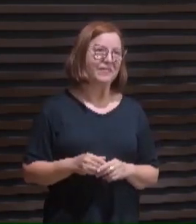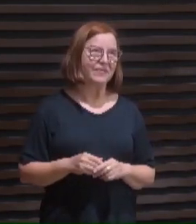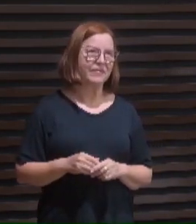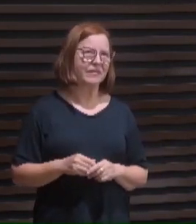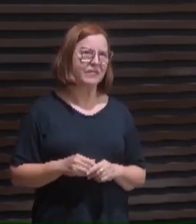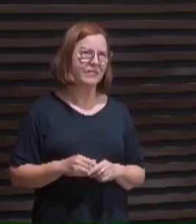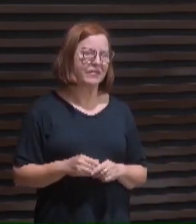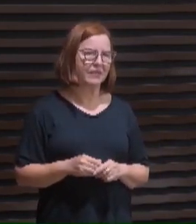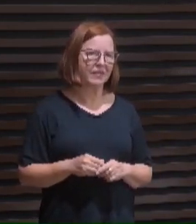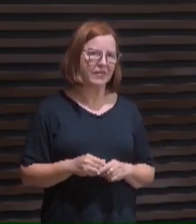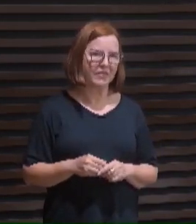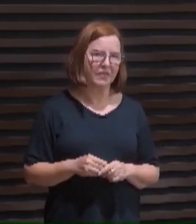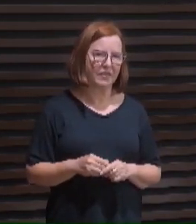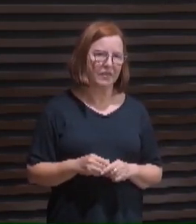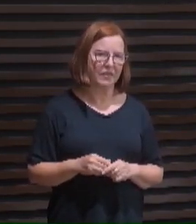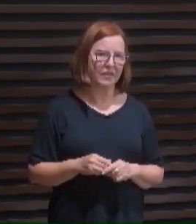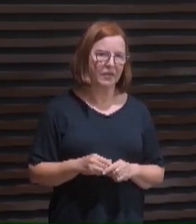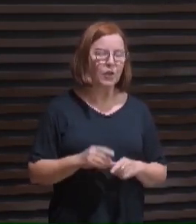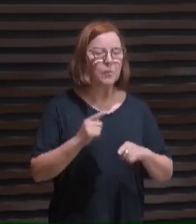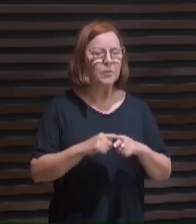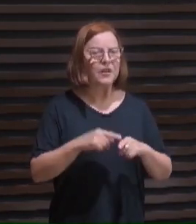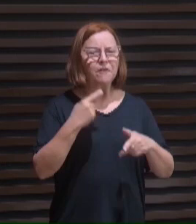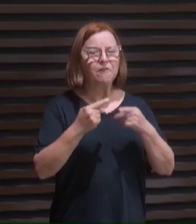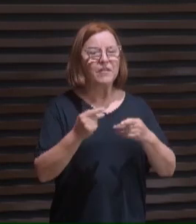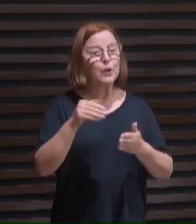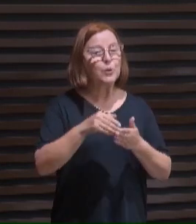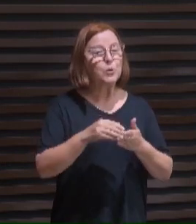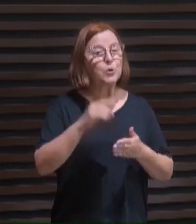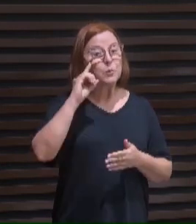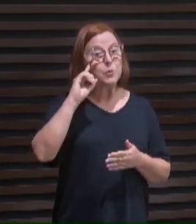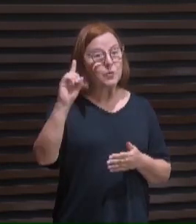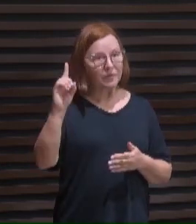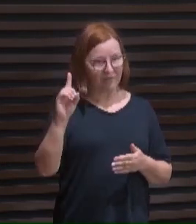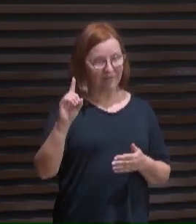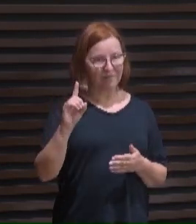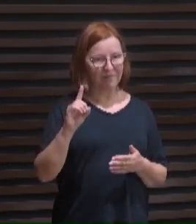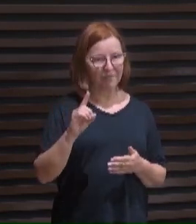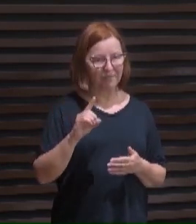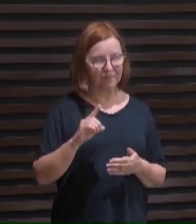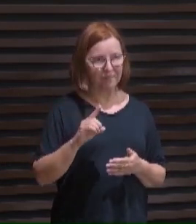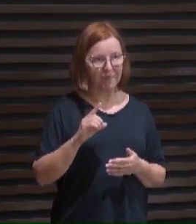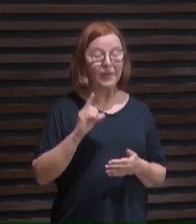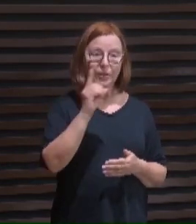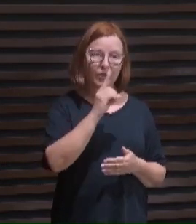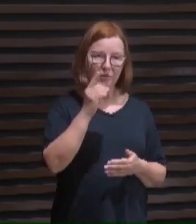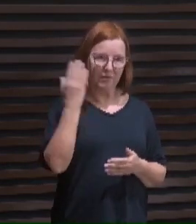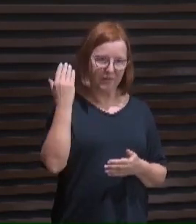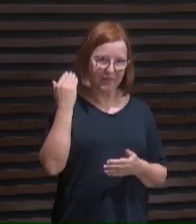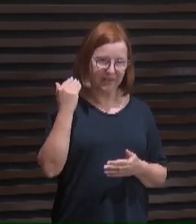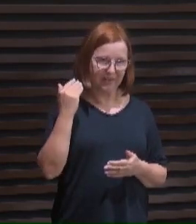Por que ele está falando desses últimos dias? Porque domingo passado nós falamos